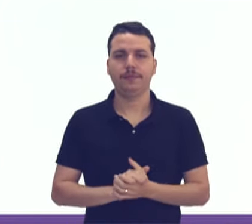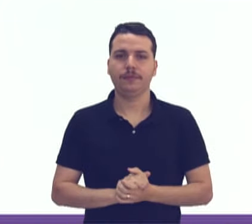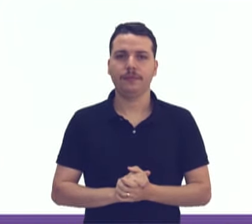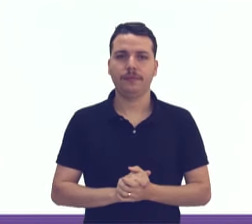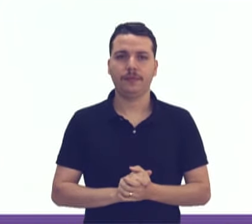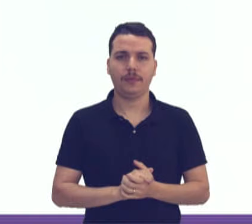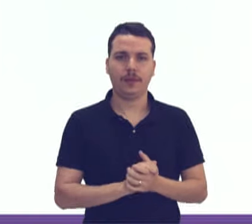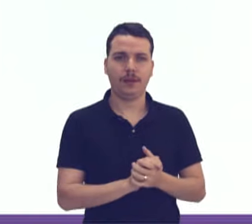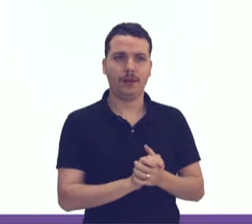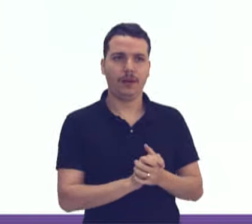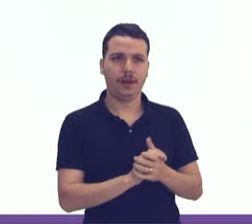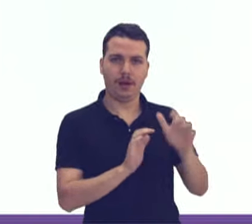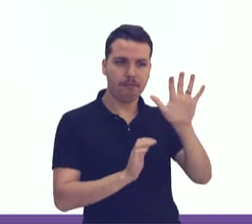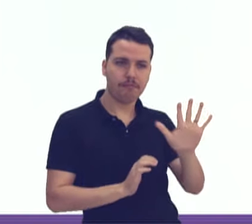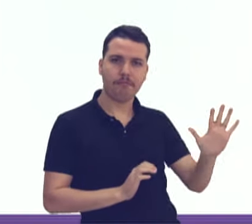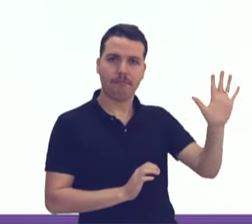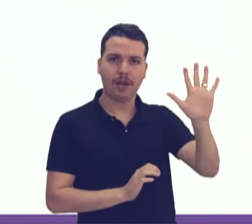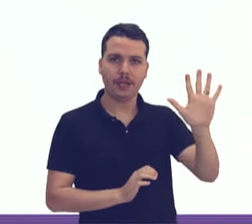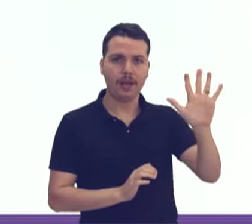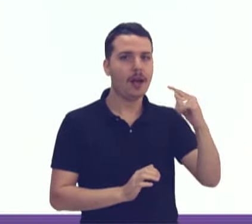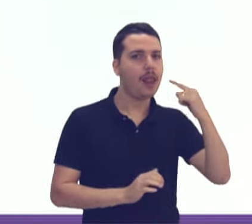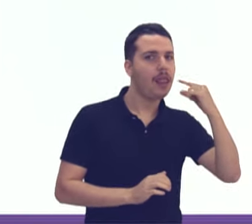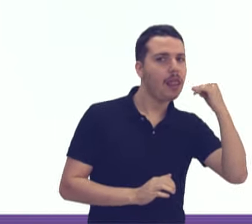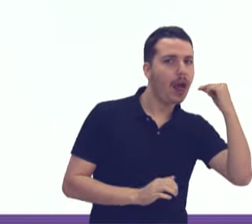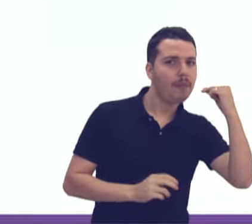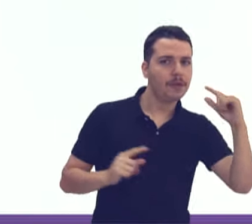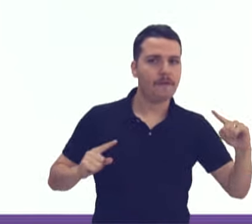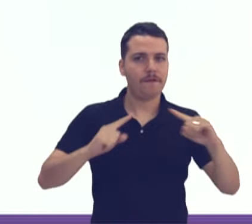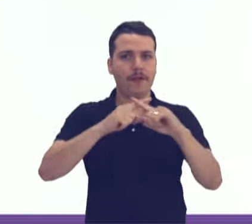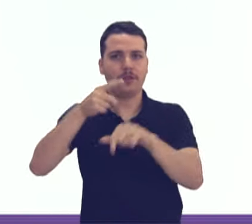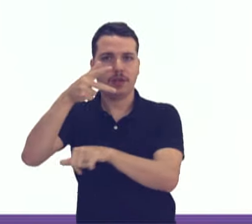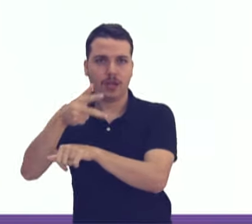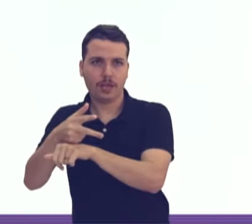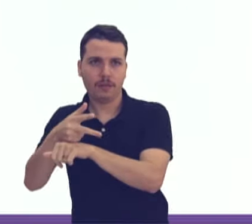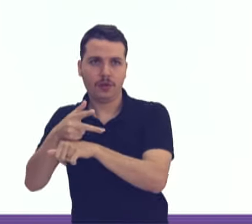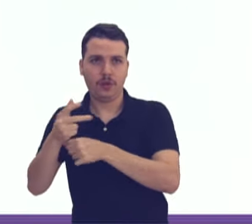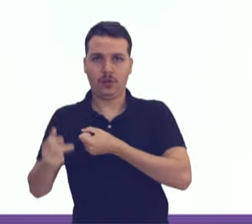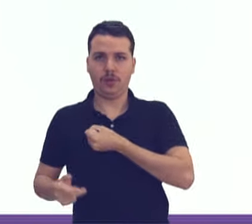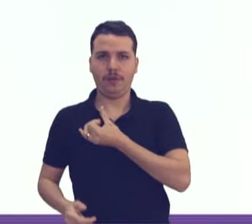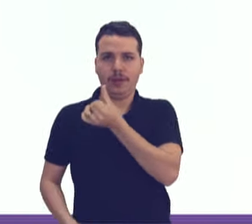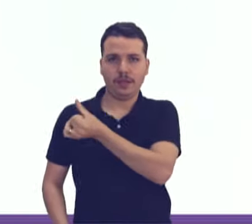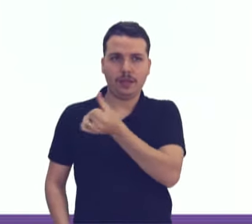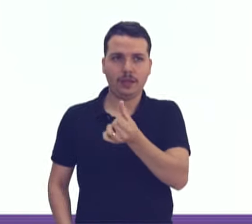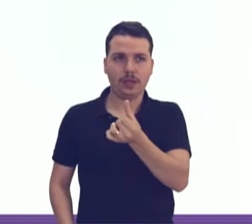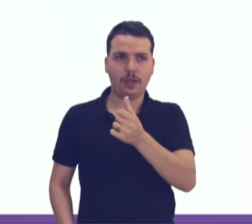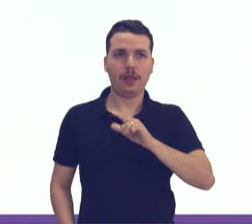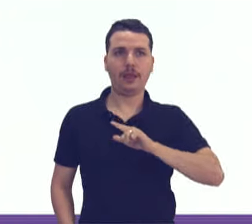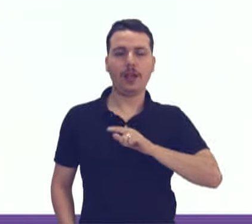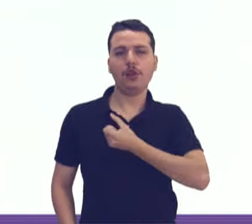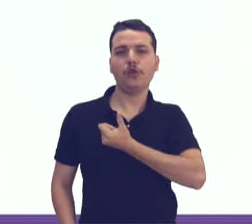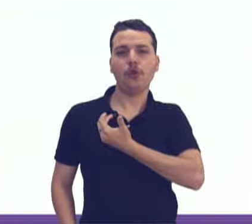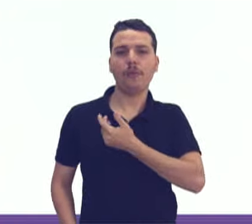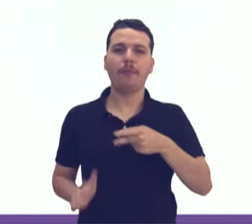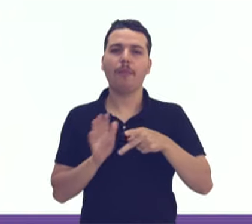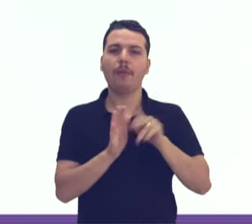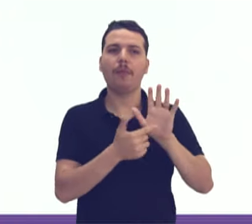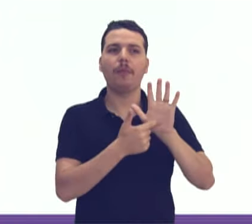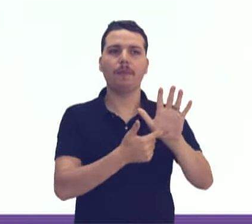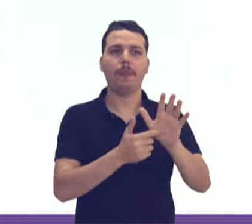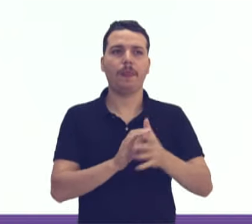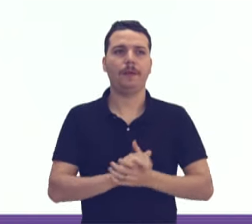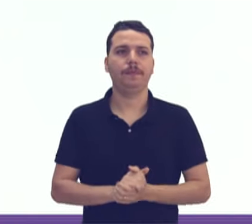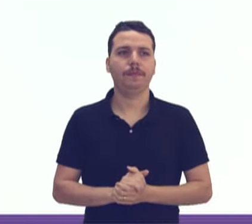obra de lápis versus câmera né número 66 ele põe todas elas e lagos dos câmera e tem o número se identificando